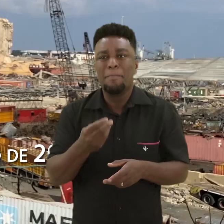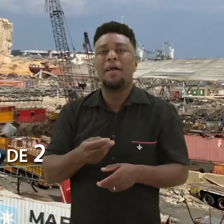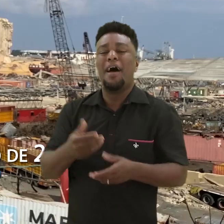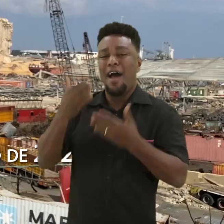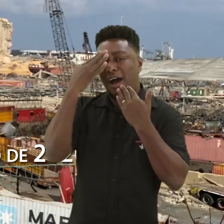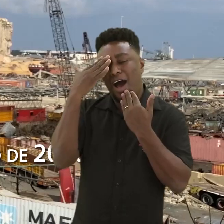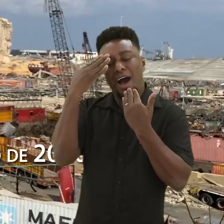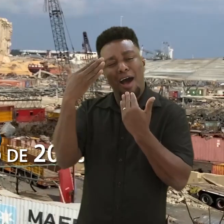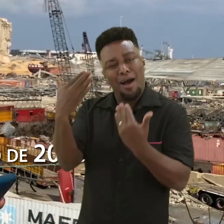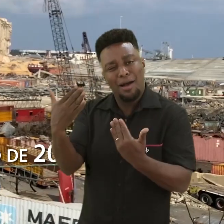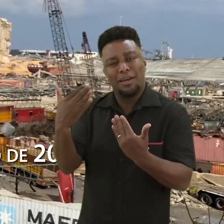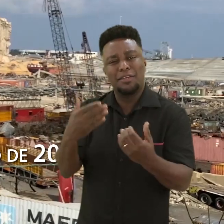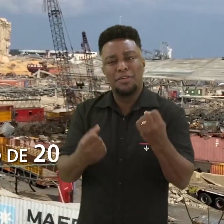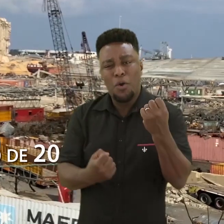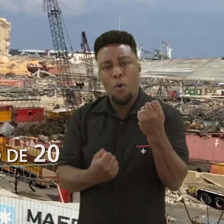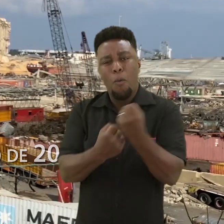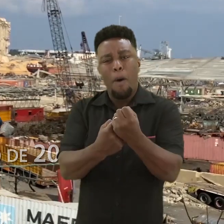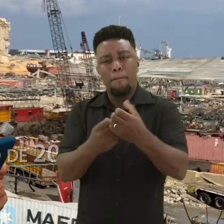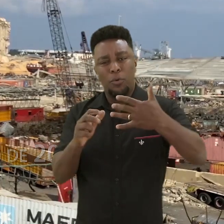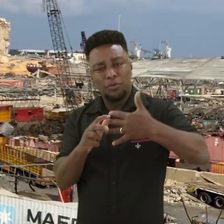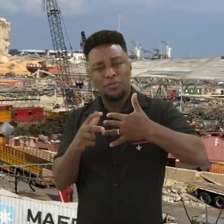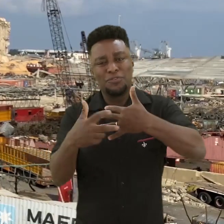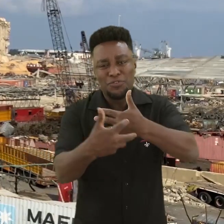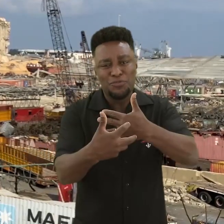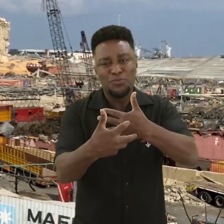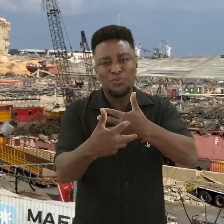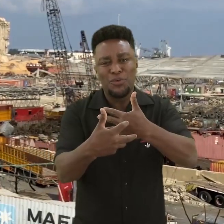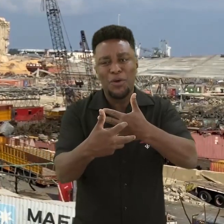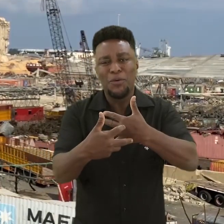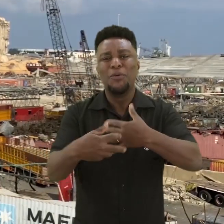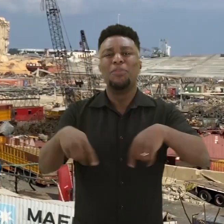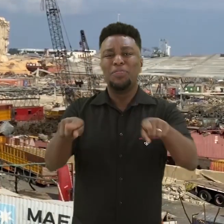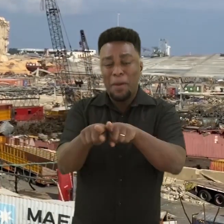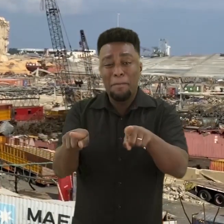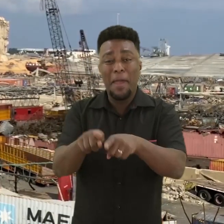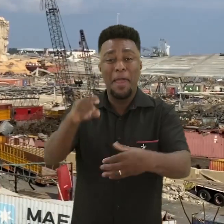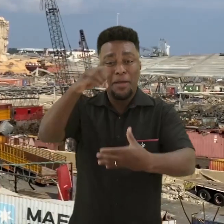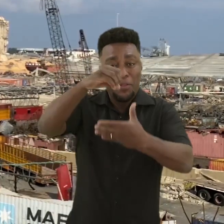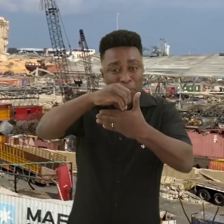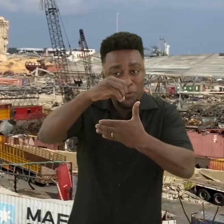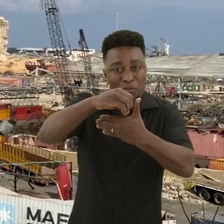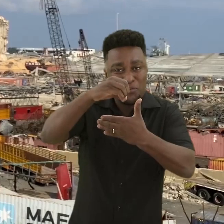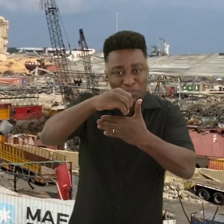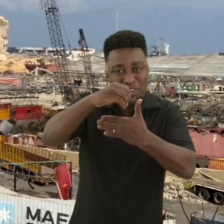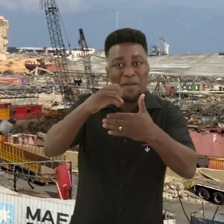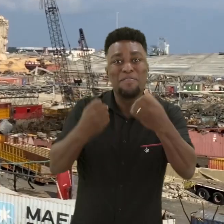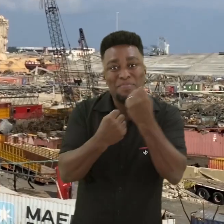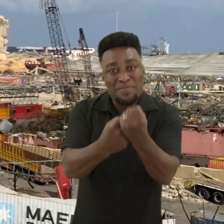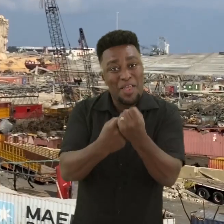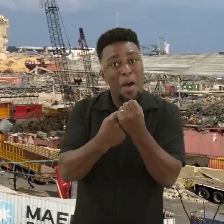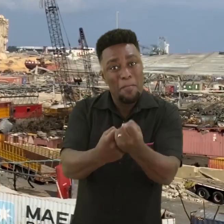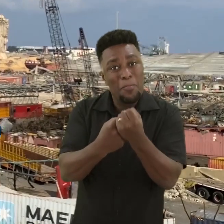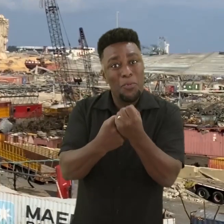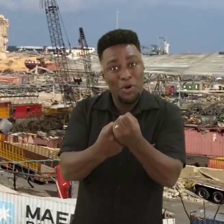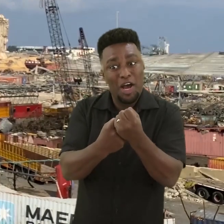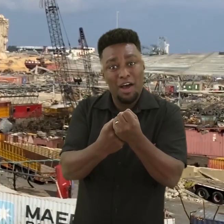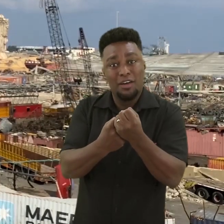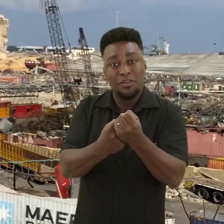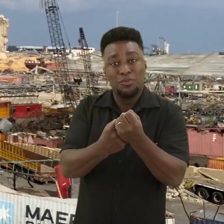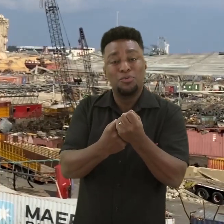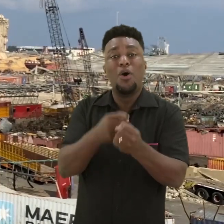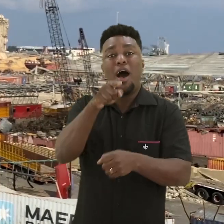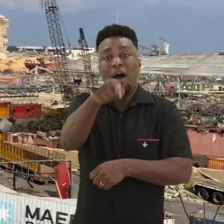também agradecer o apoio da Divisão Sul-Americana, da Rede Novo Tempo de Comunicação, que está apoiando a nossa